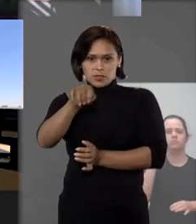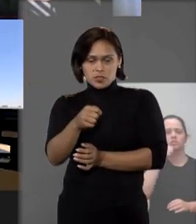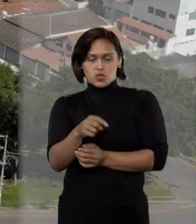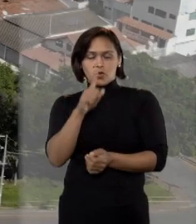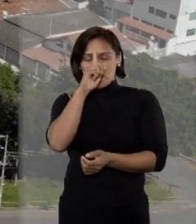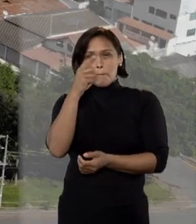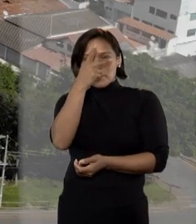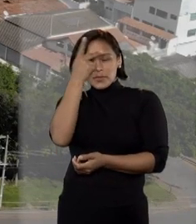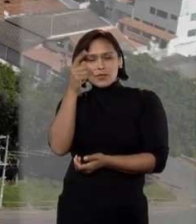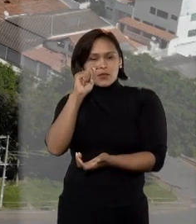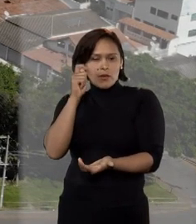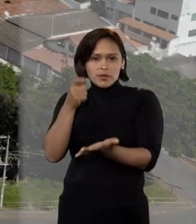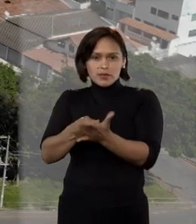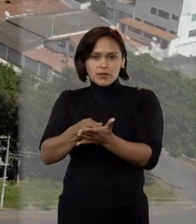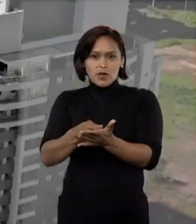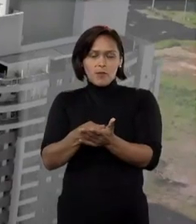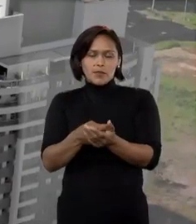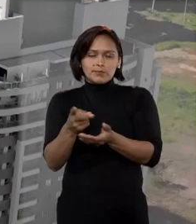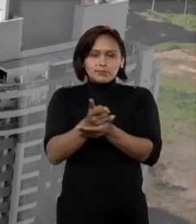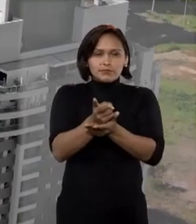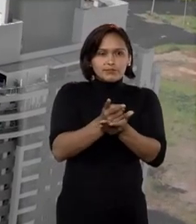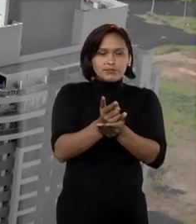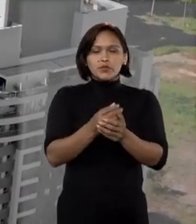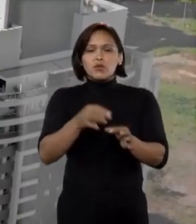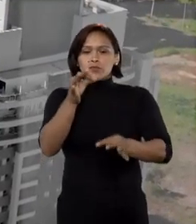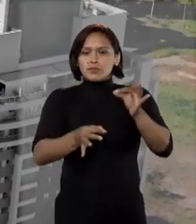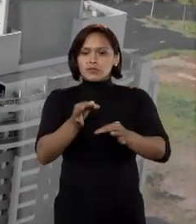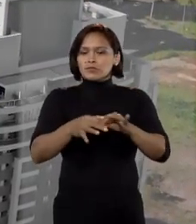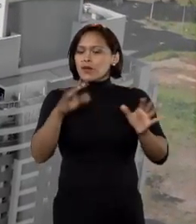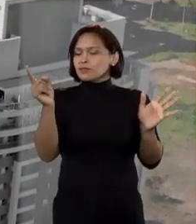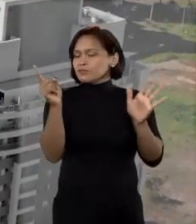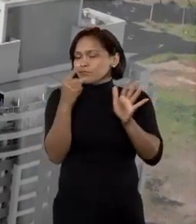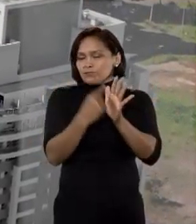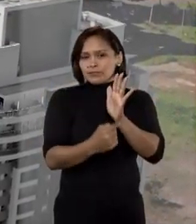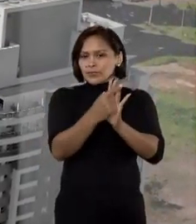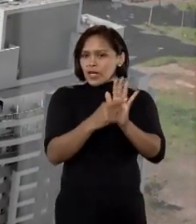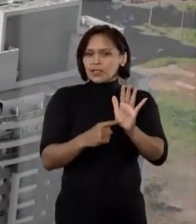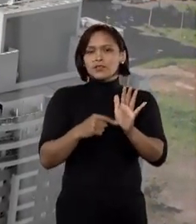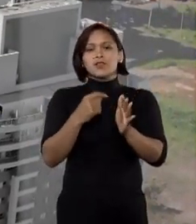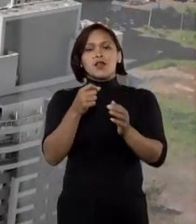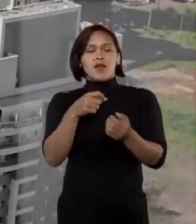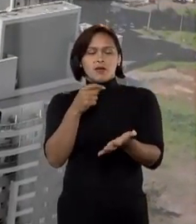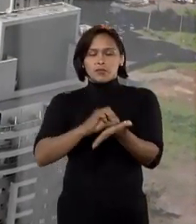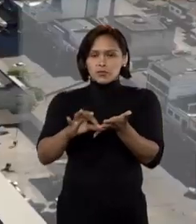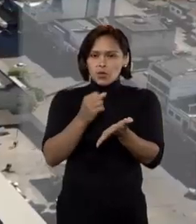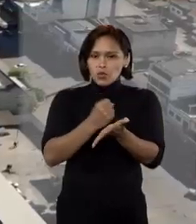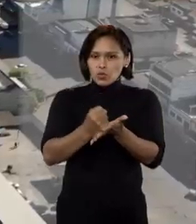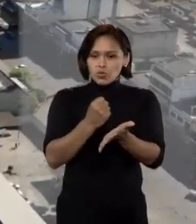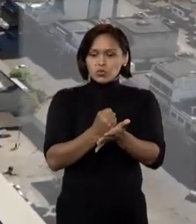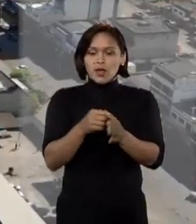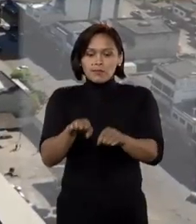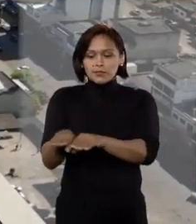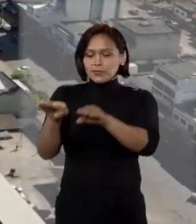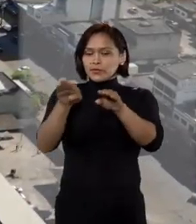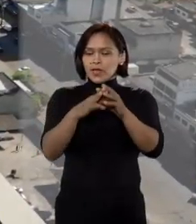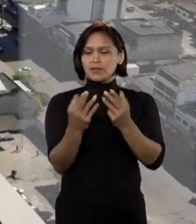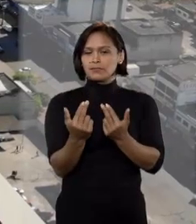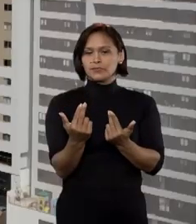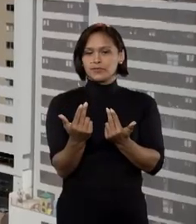STJ, o comprador de um imóvel procurou a justiça para encerrar o contrato de financiamento imobiliário por